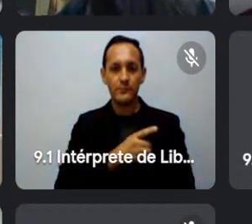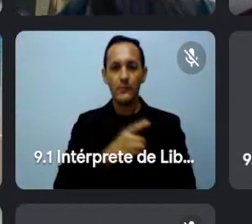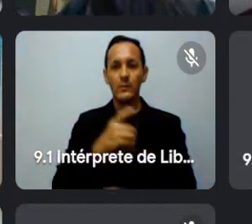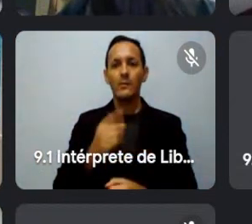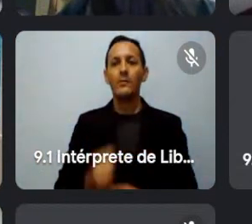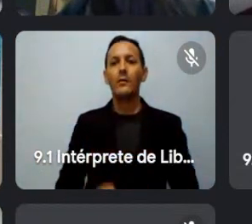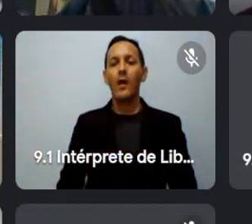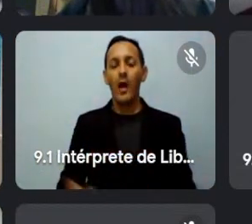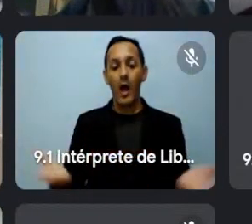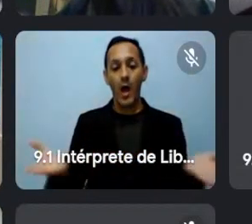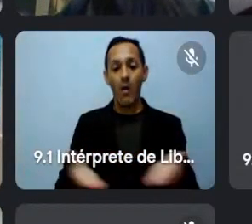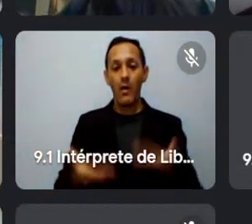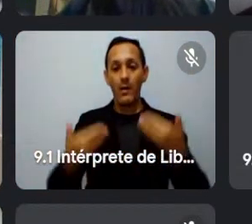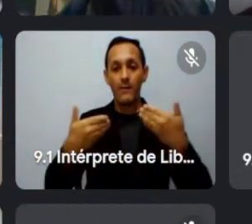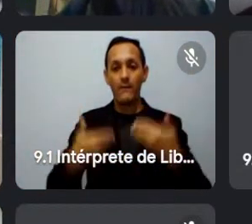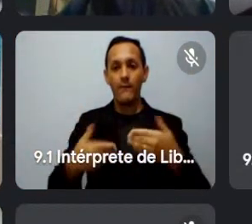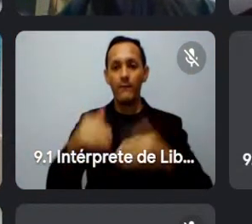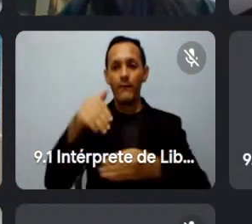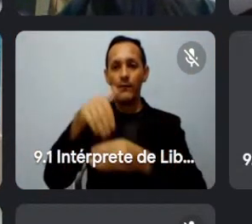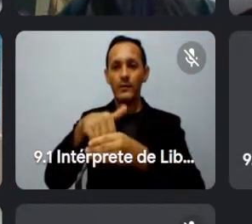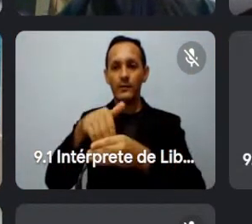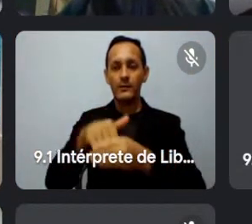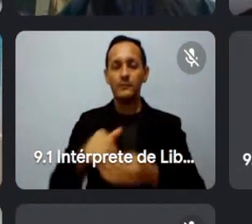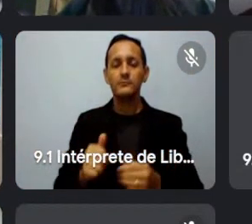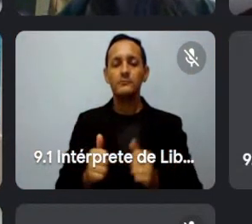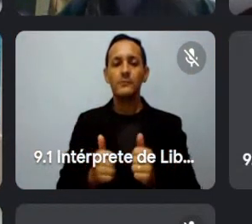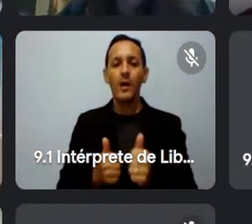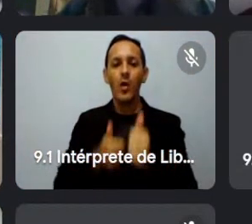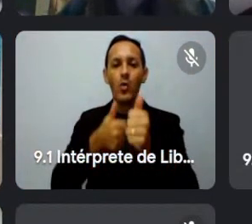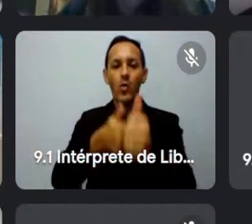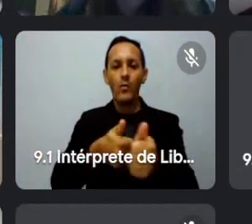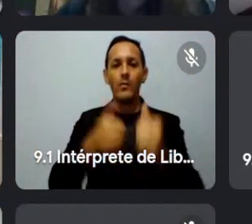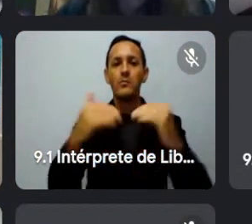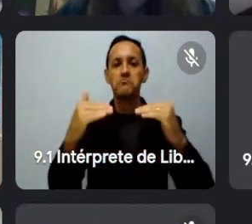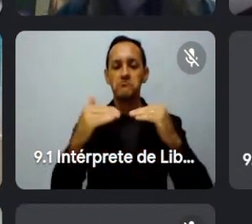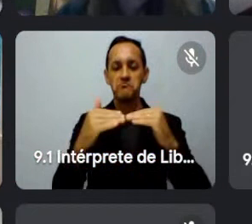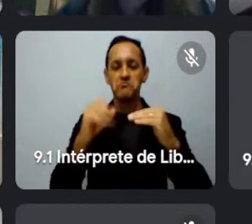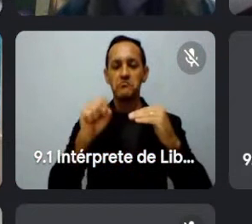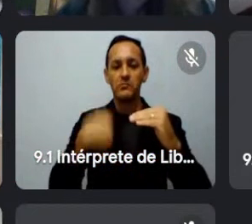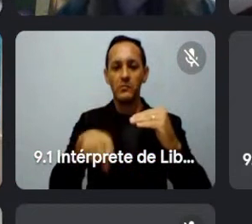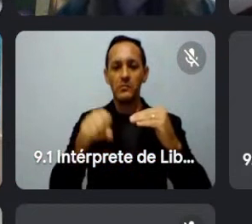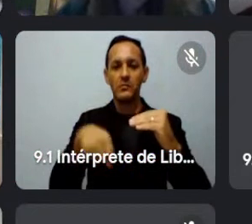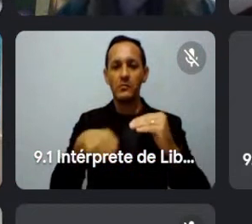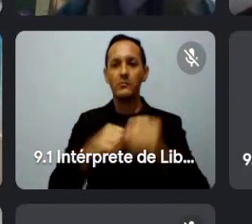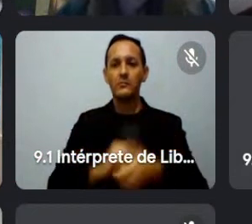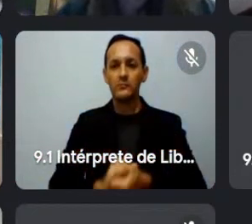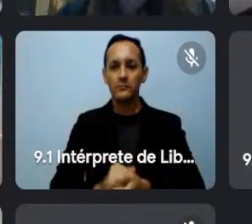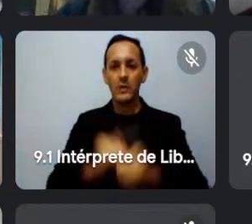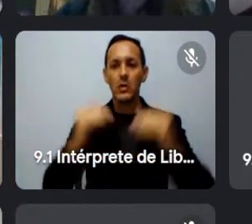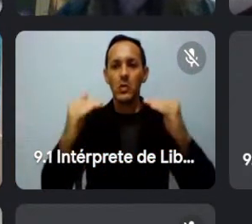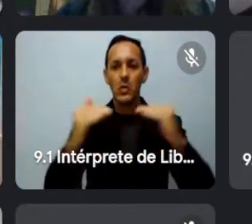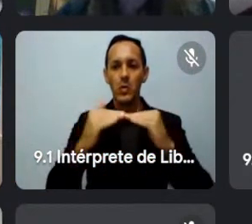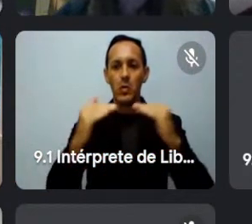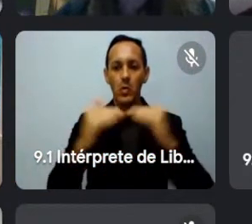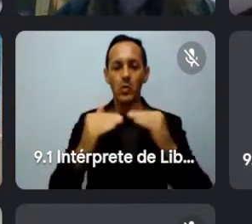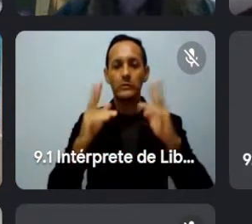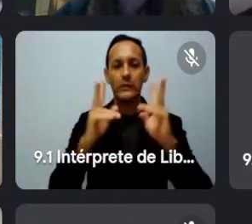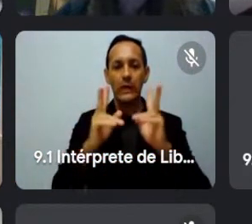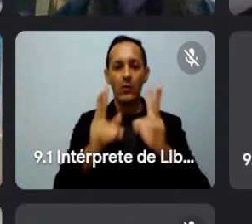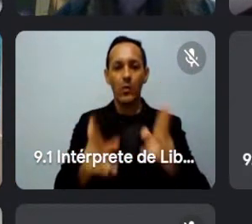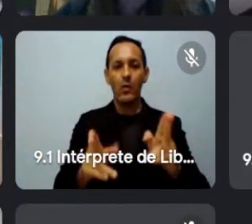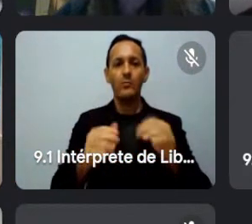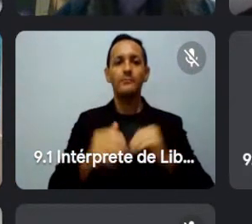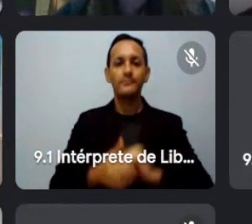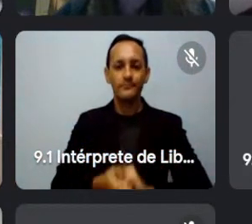voltar também eu acompanhei uns votos da relator e do revisor também cheguei à mesma conclusão